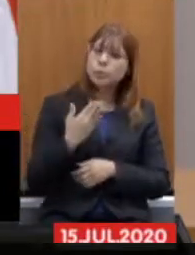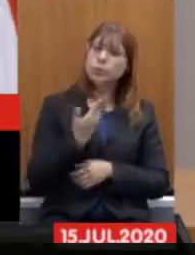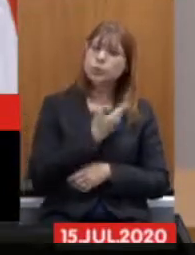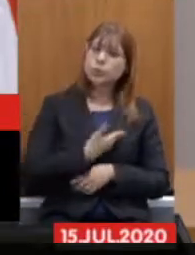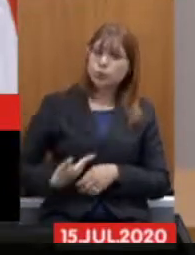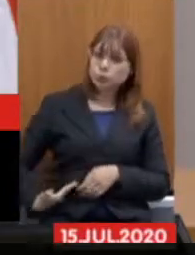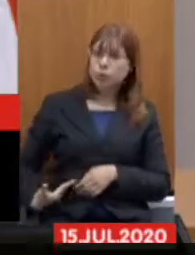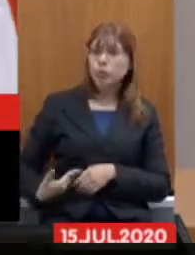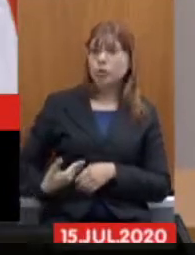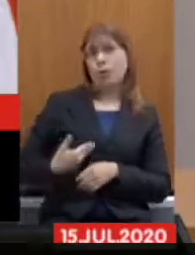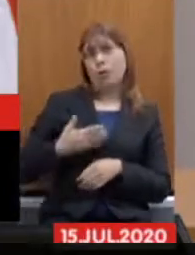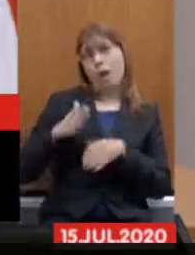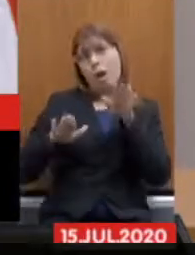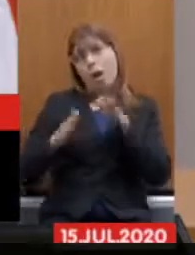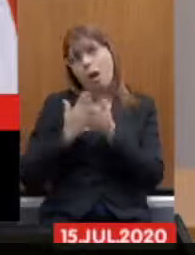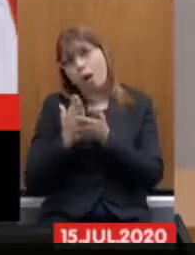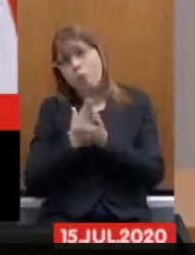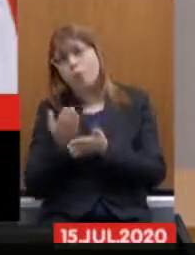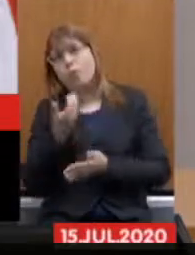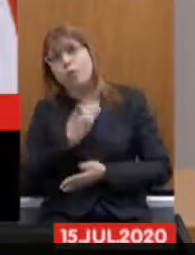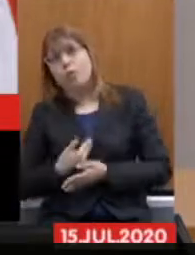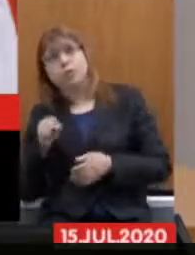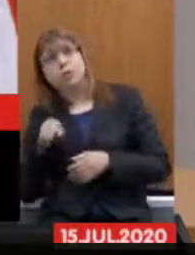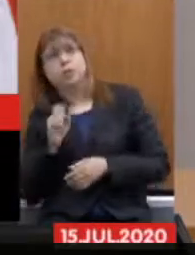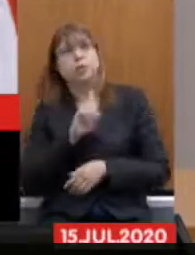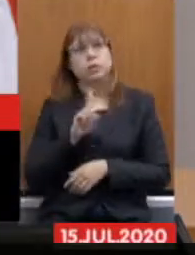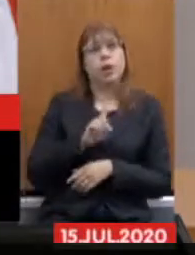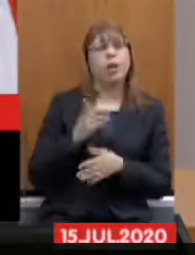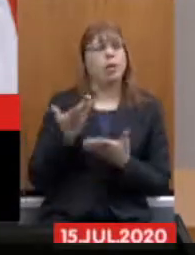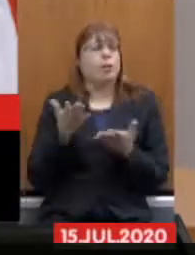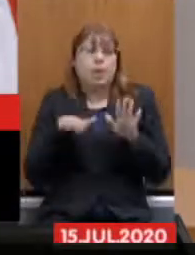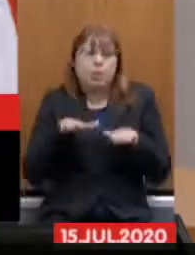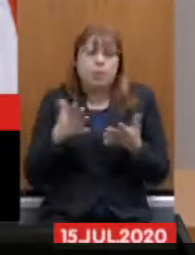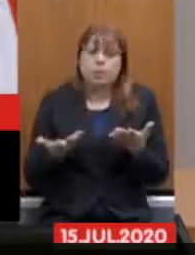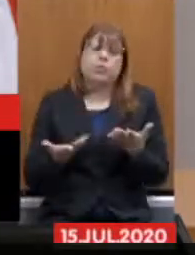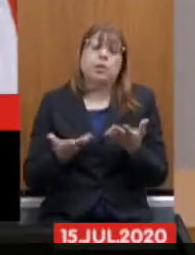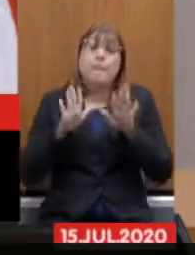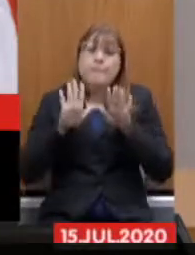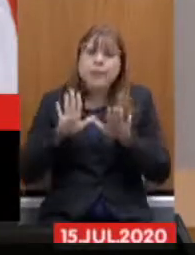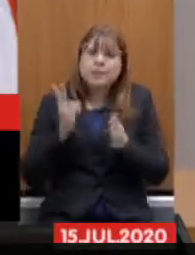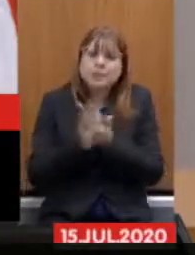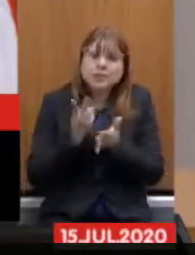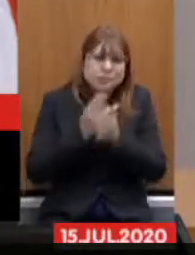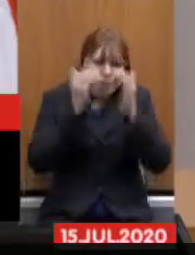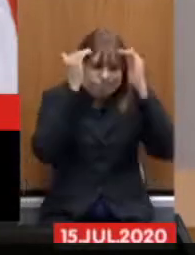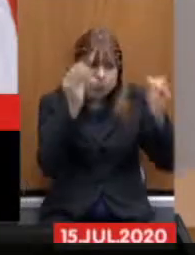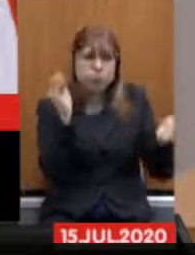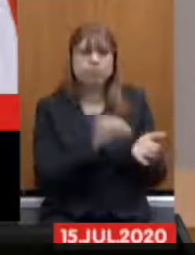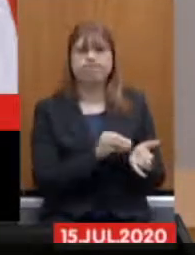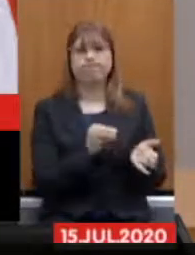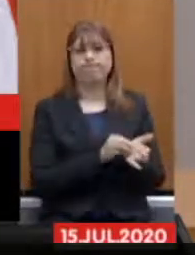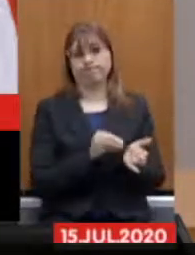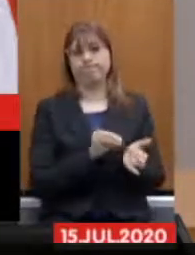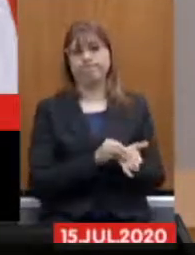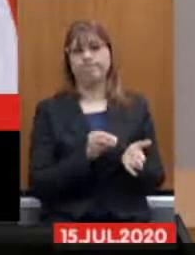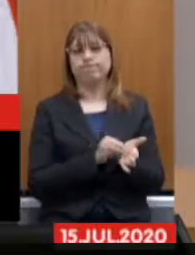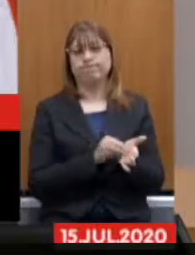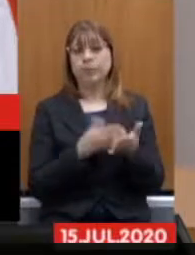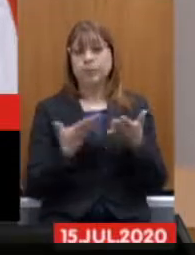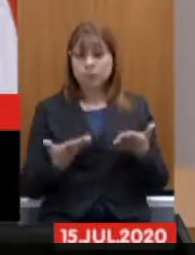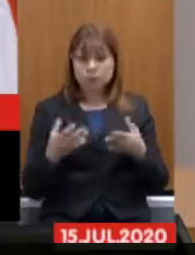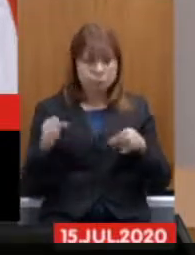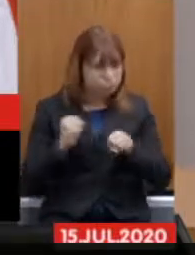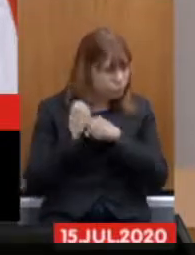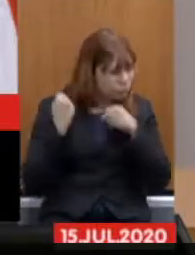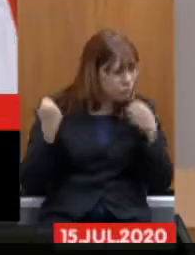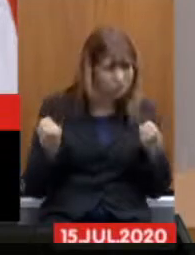alguns mais outros menos mas particularmente sempre desse respeitarão ah então não é possível